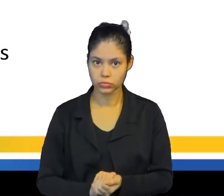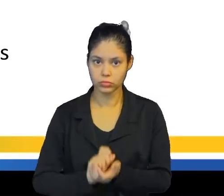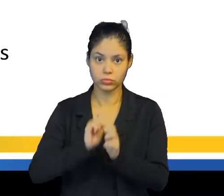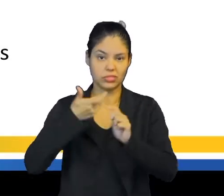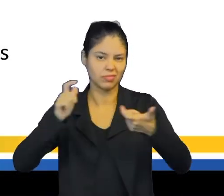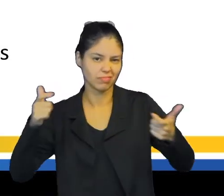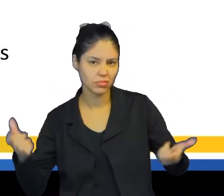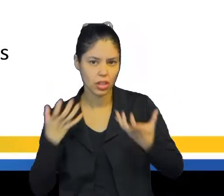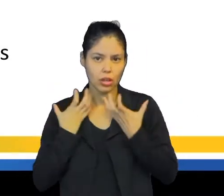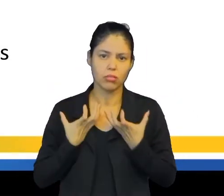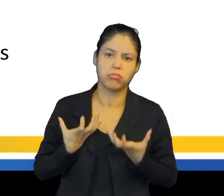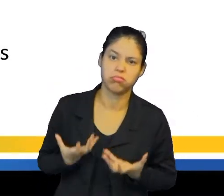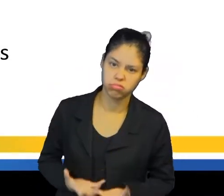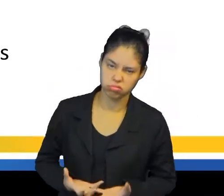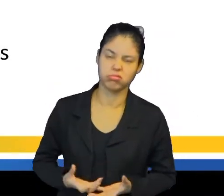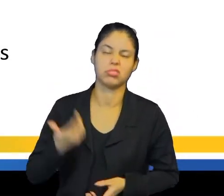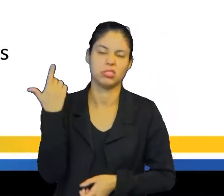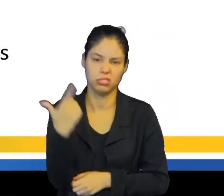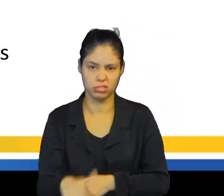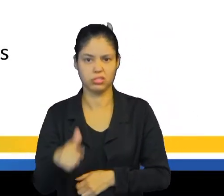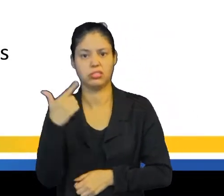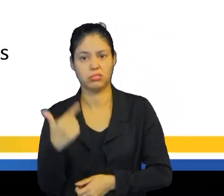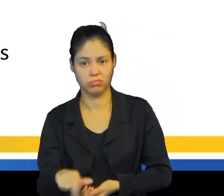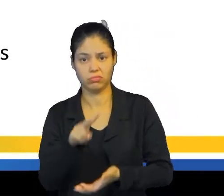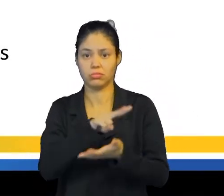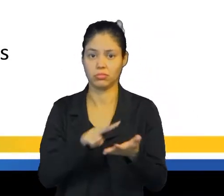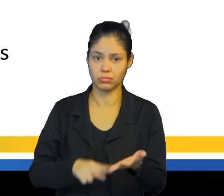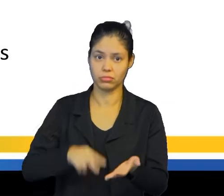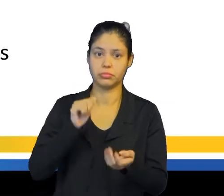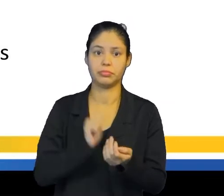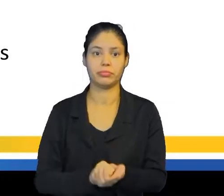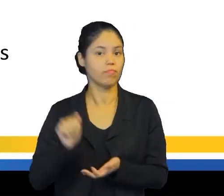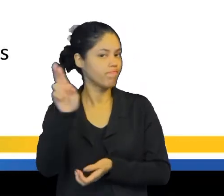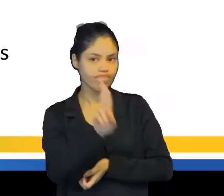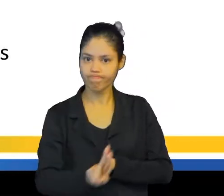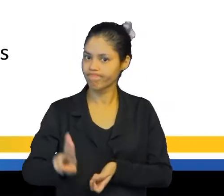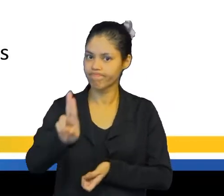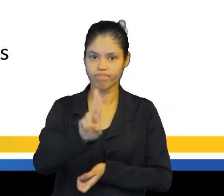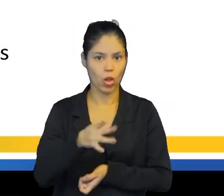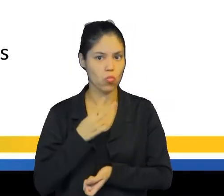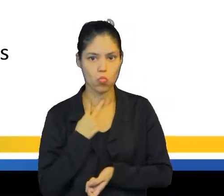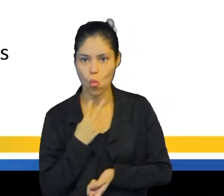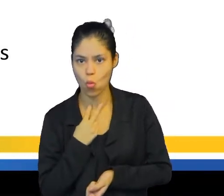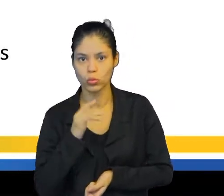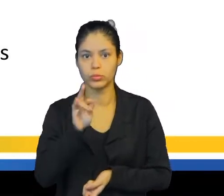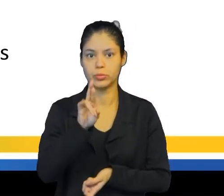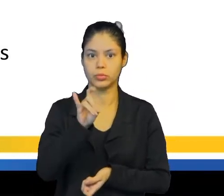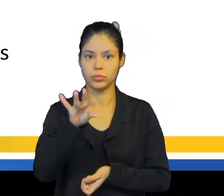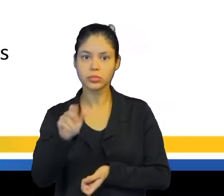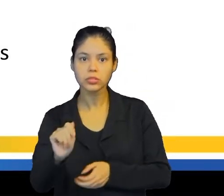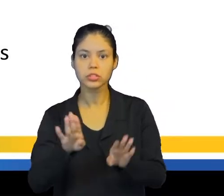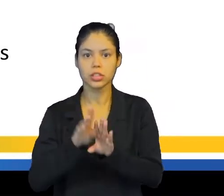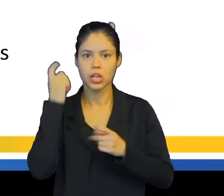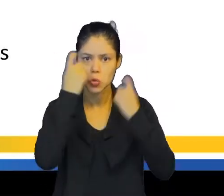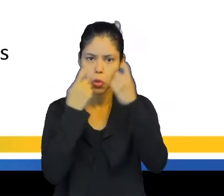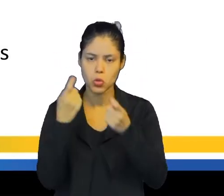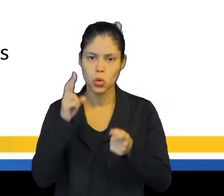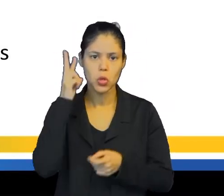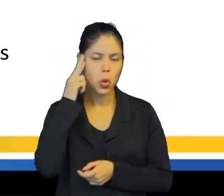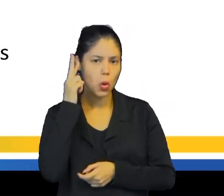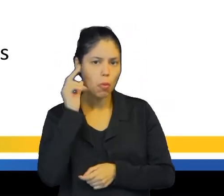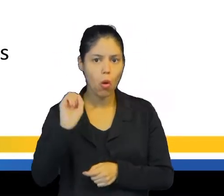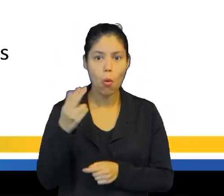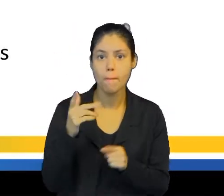artigo longo, cansativo e repetitivo de ler, não usar gírias, expressões comuns e palavras